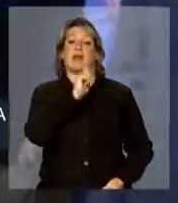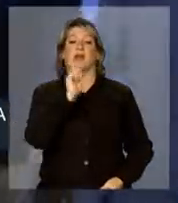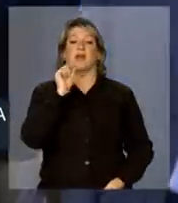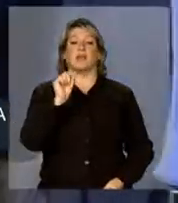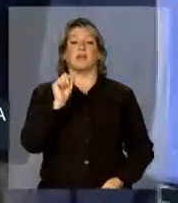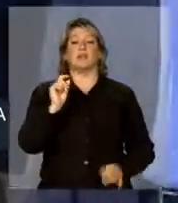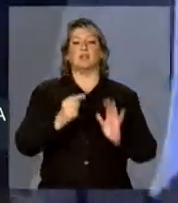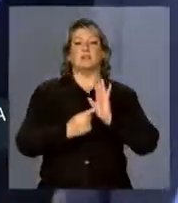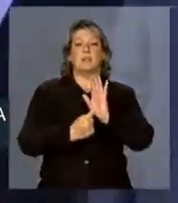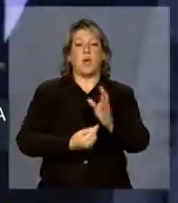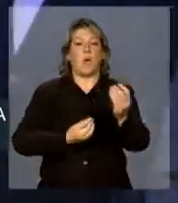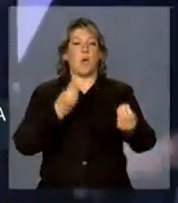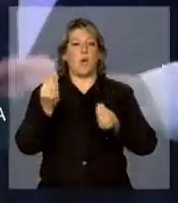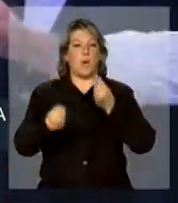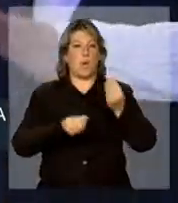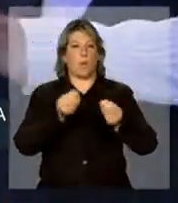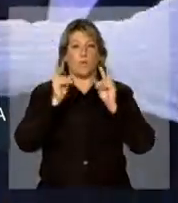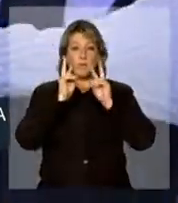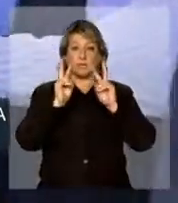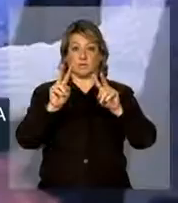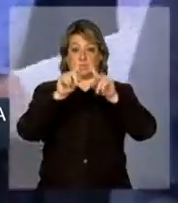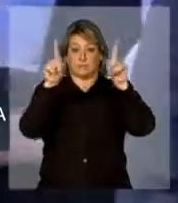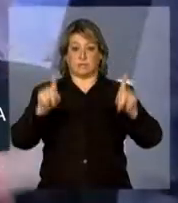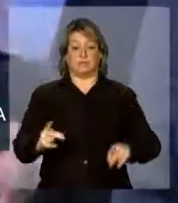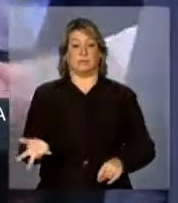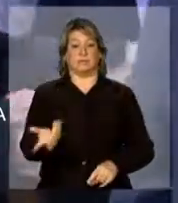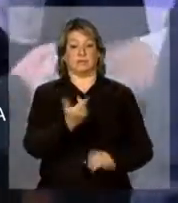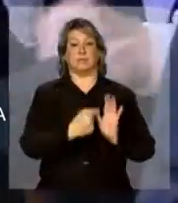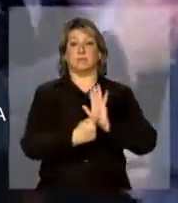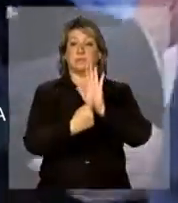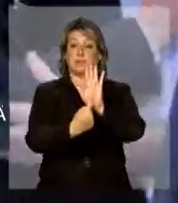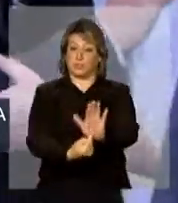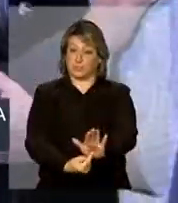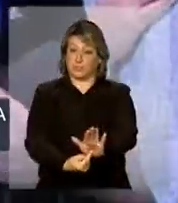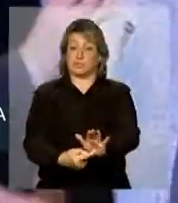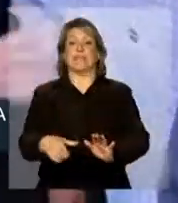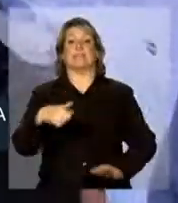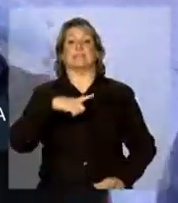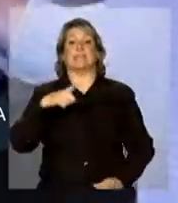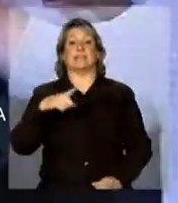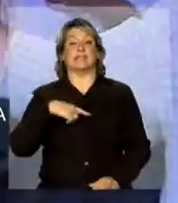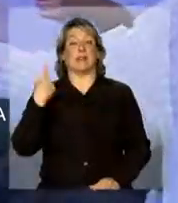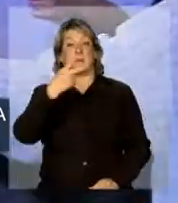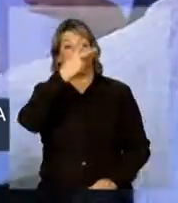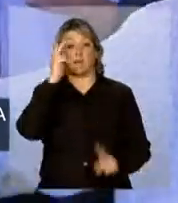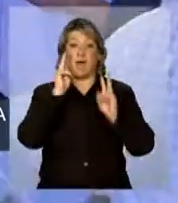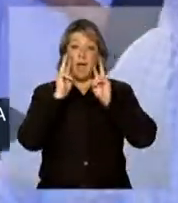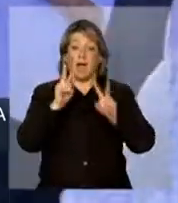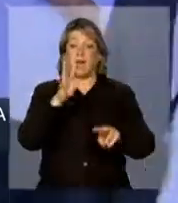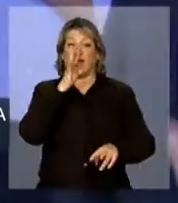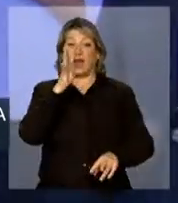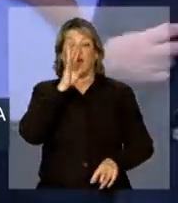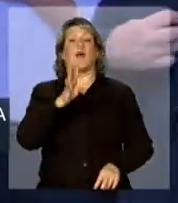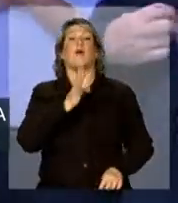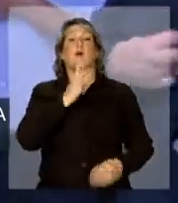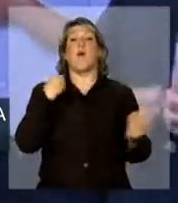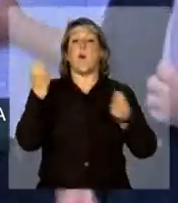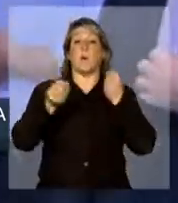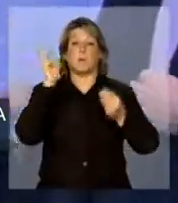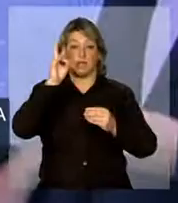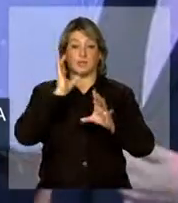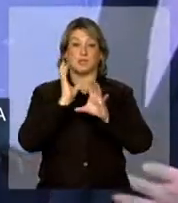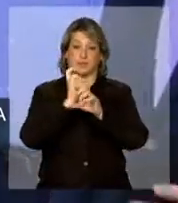especial em Recursos áudio visuais vão permitir uma integração com o público visitante